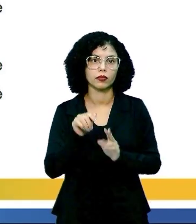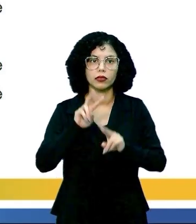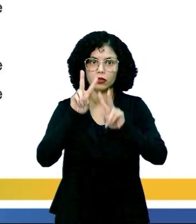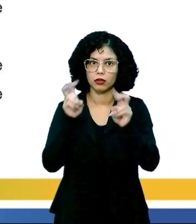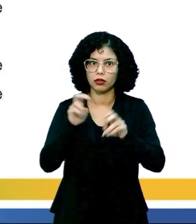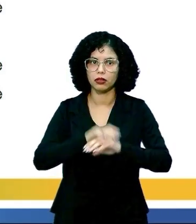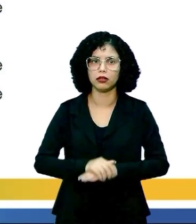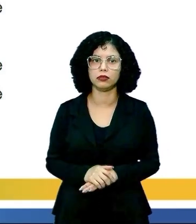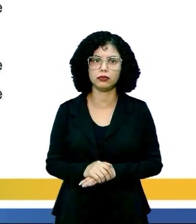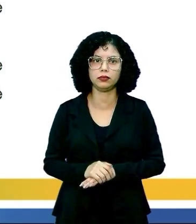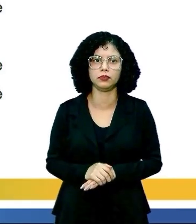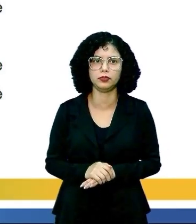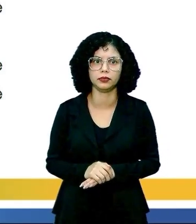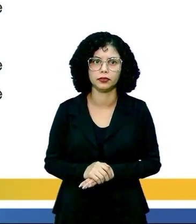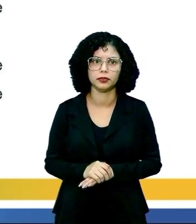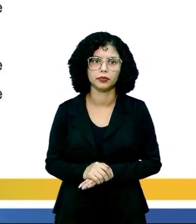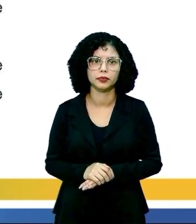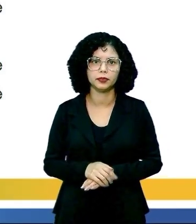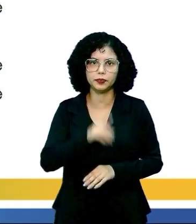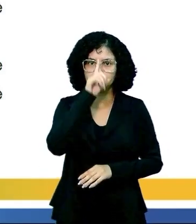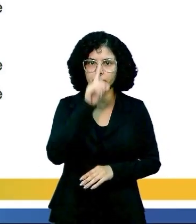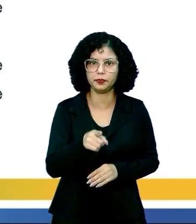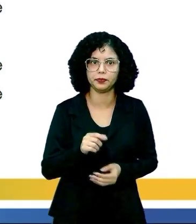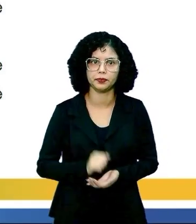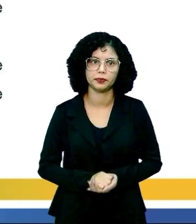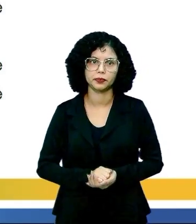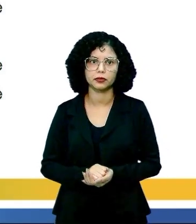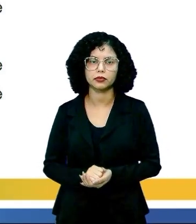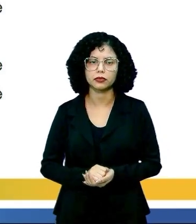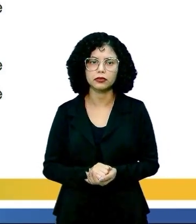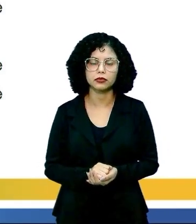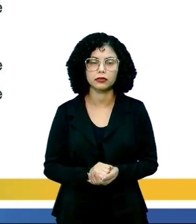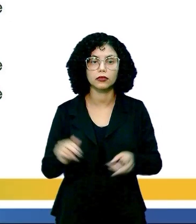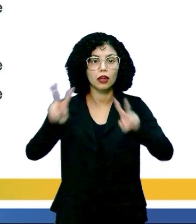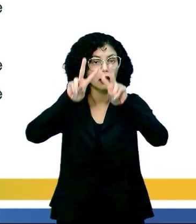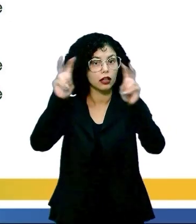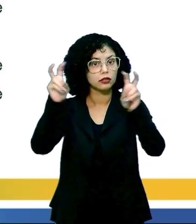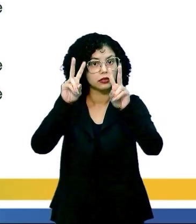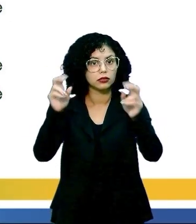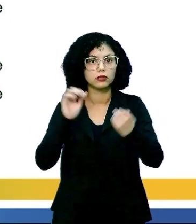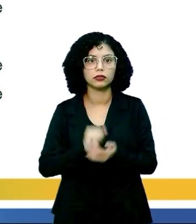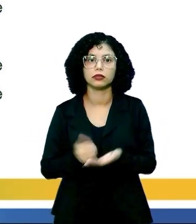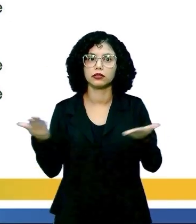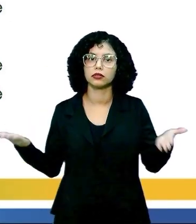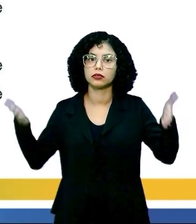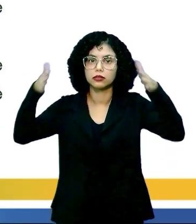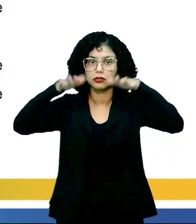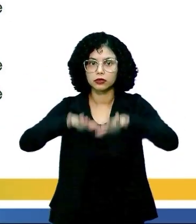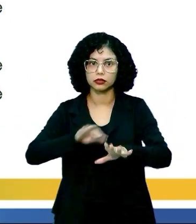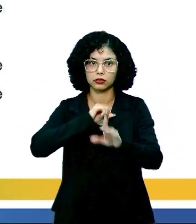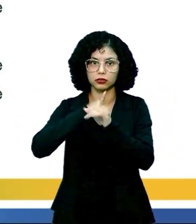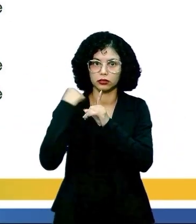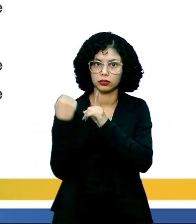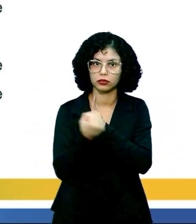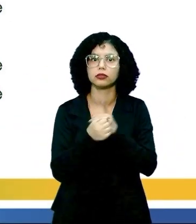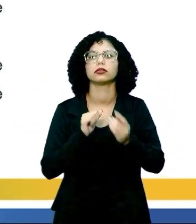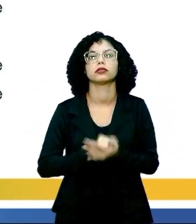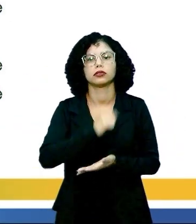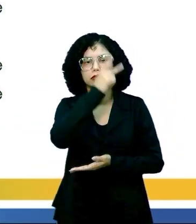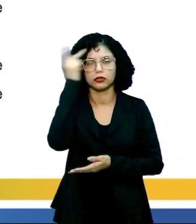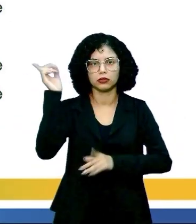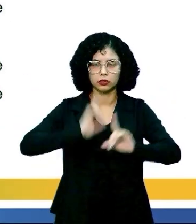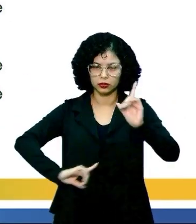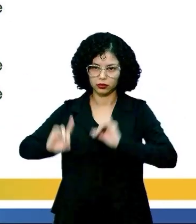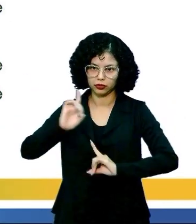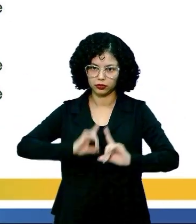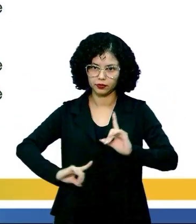de nós. Temos aí o comando que assim coloca: a temática da inclusão social de